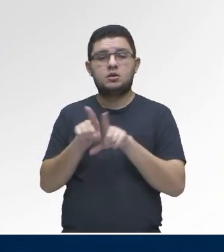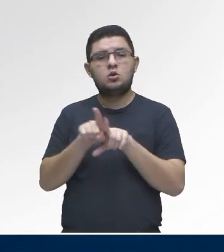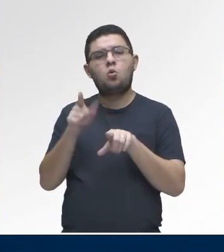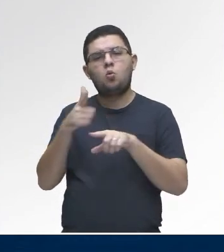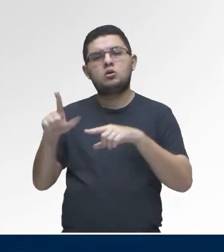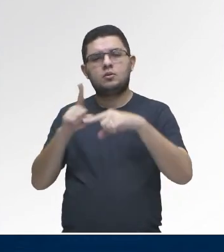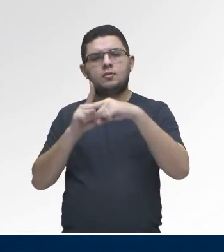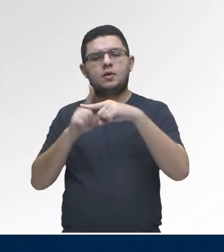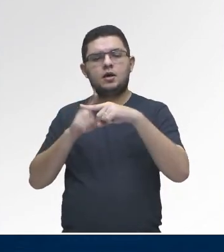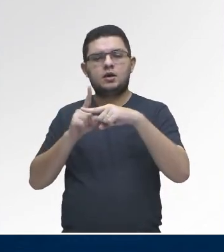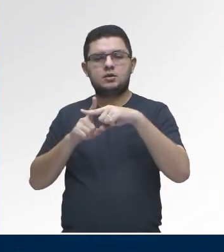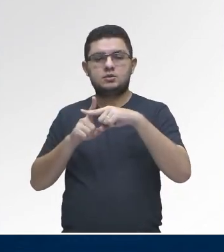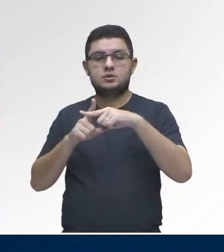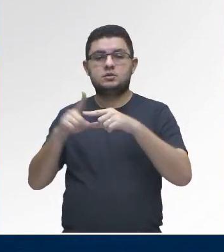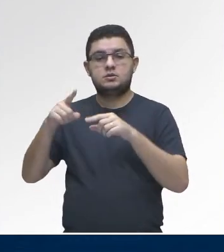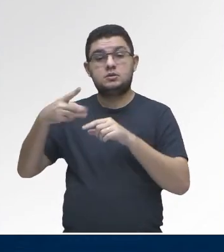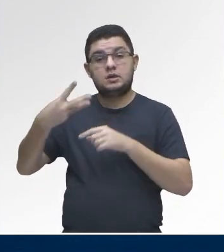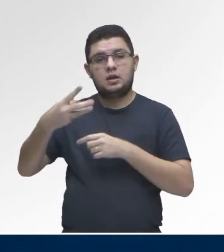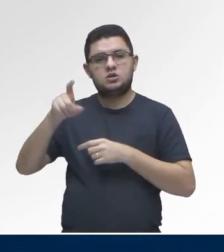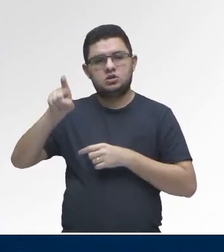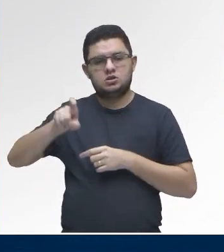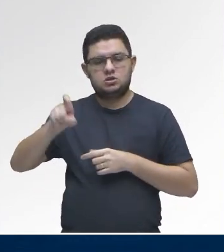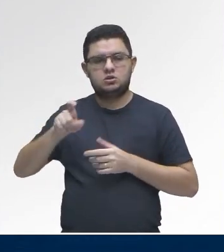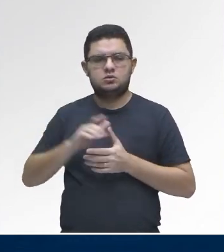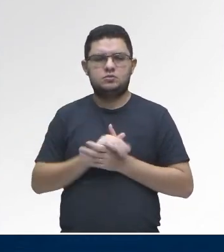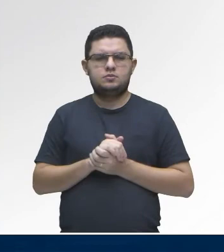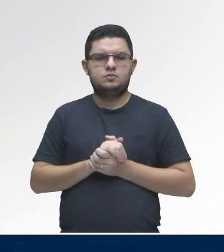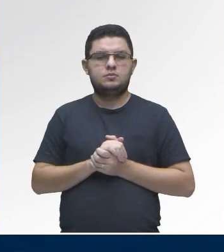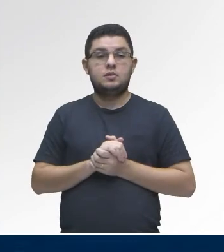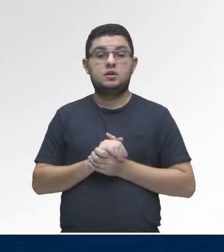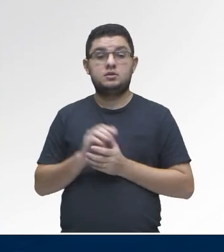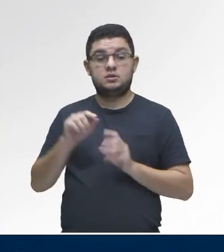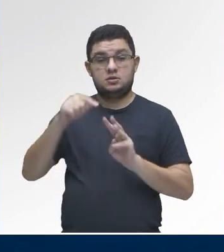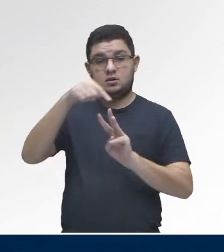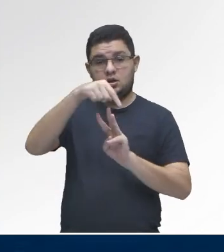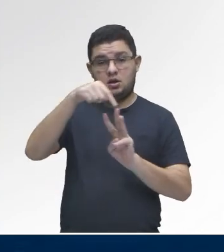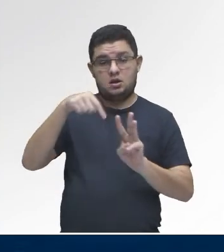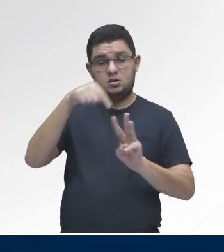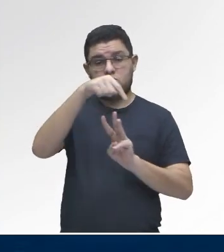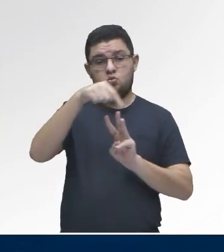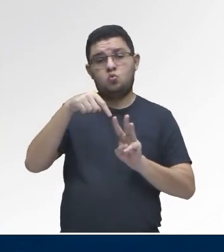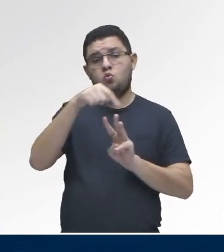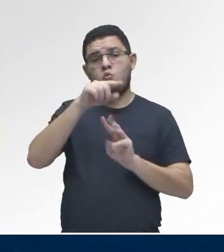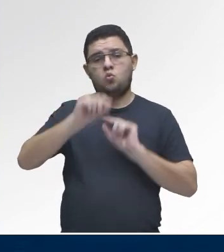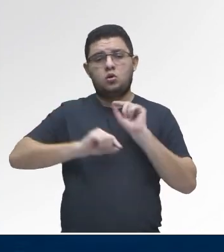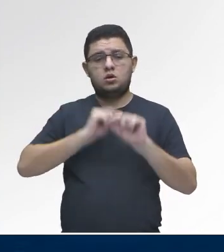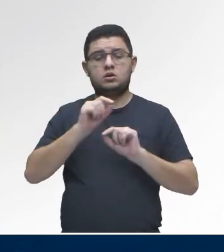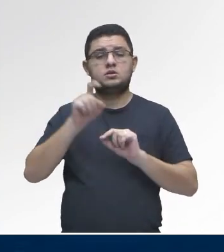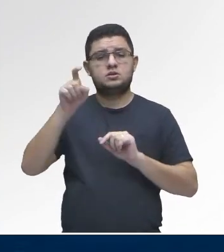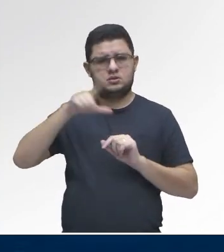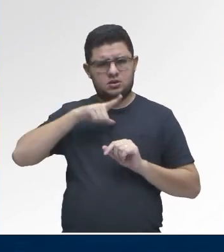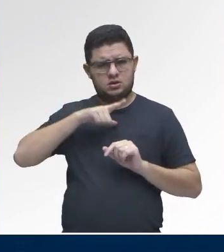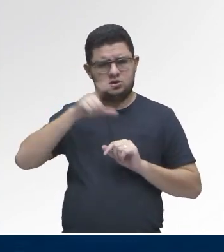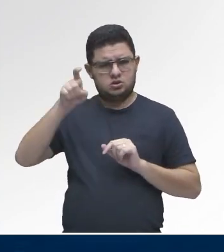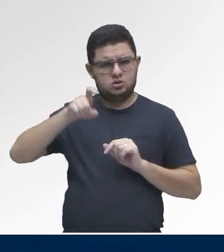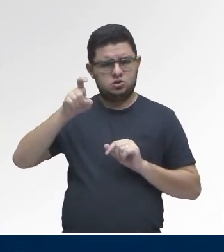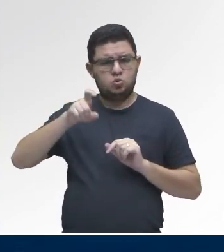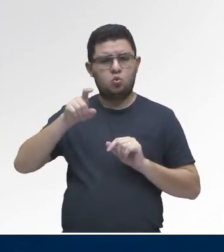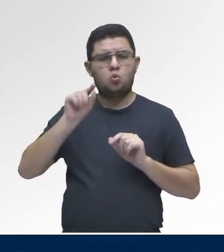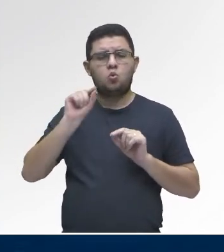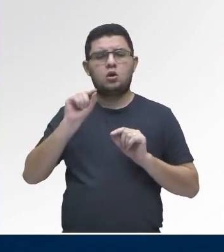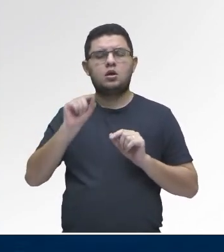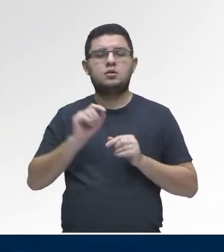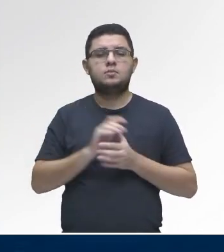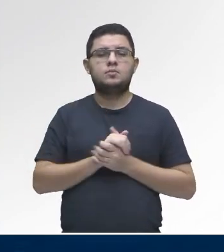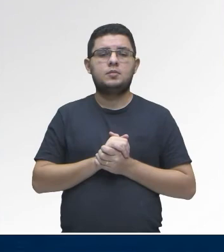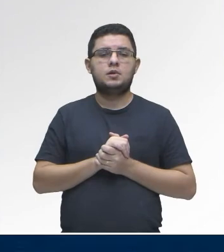mais 3x. Então, esses três termos que possuem x, eles precisam